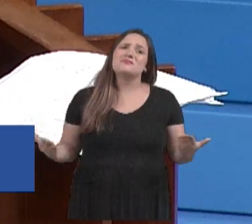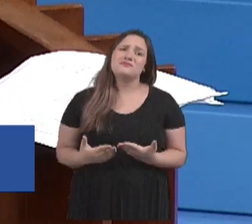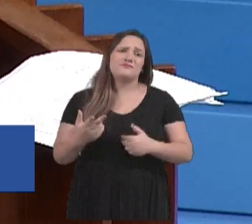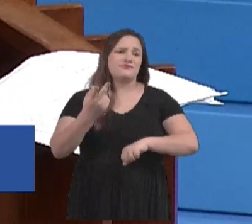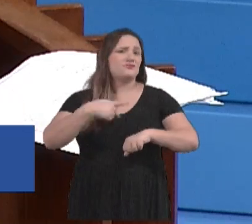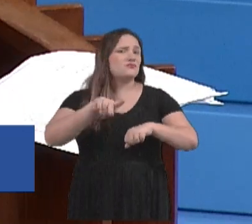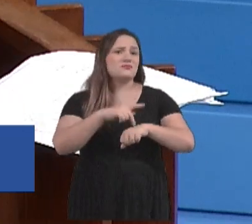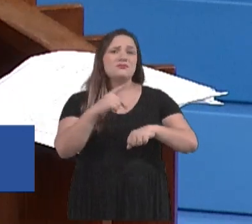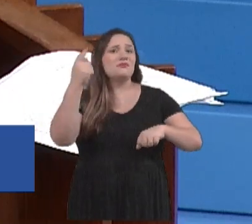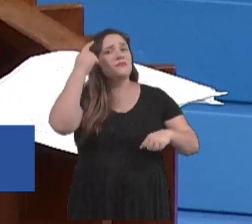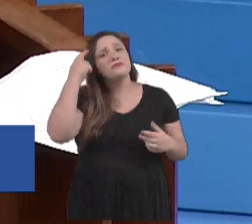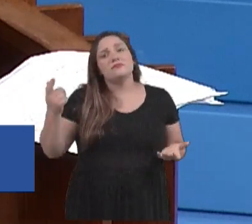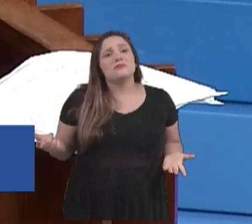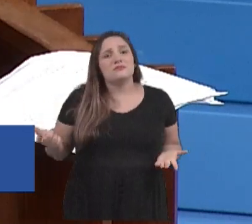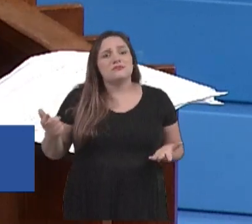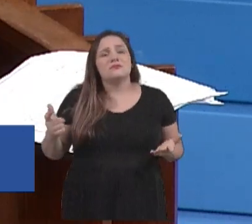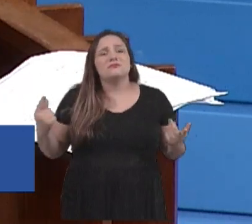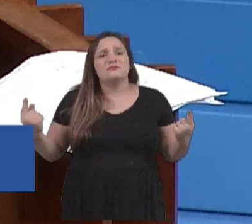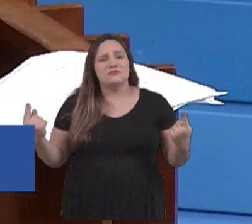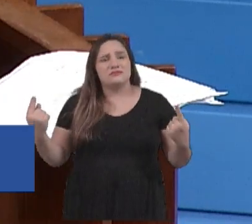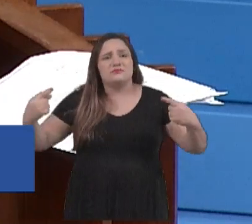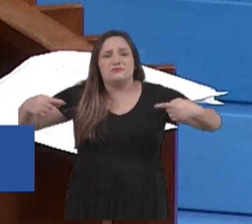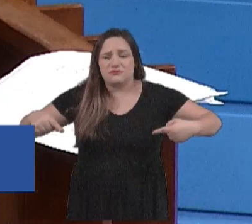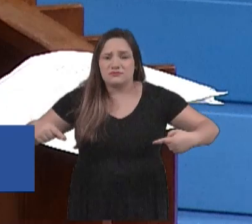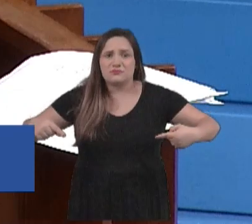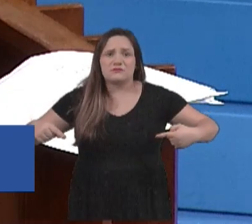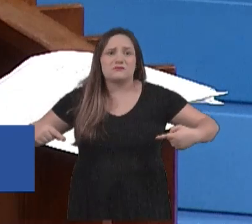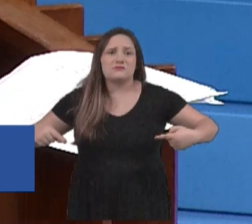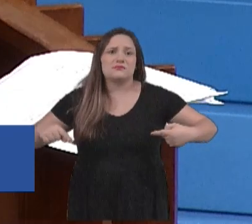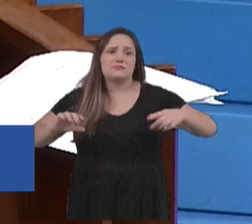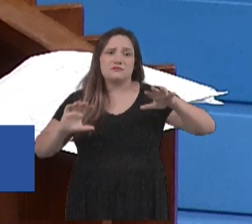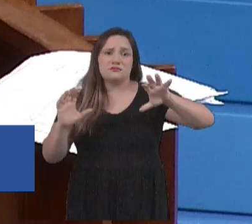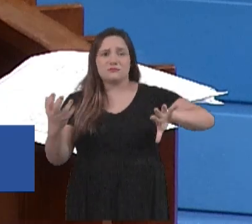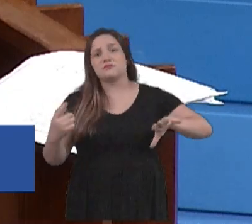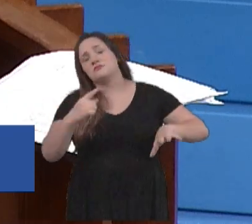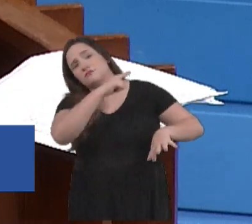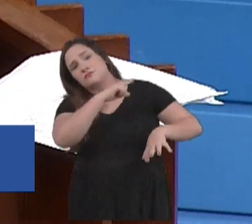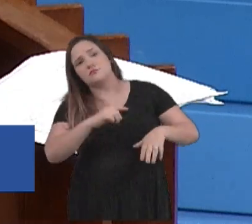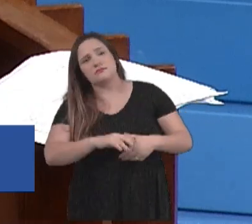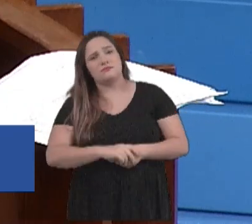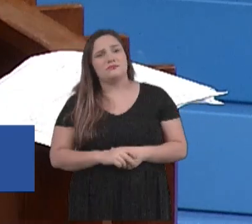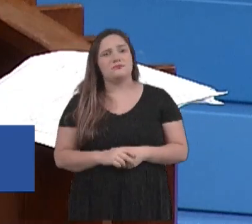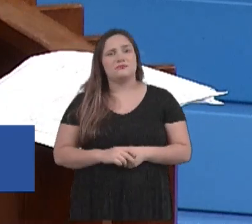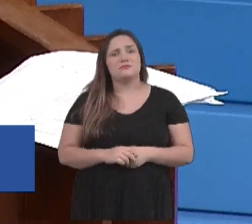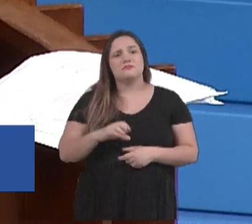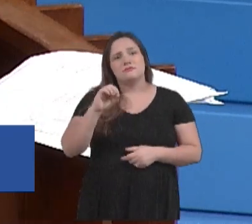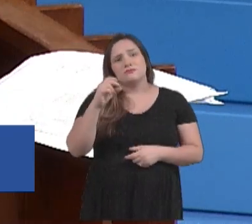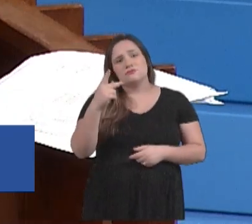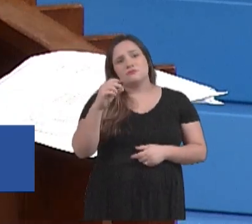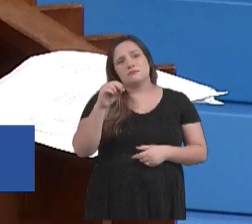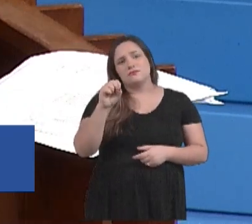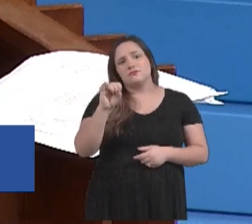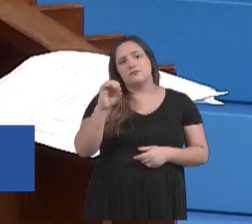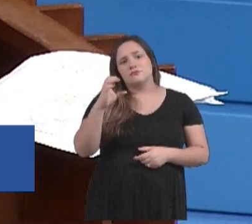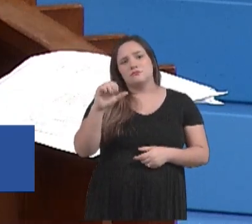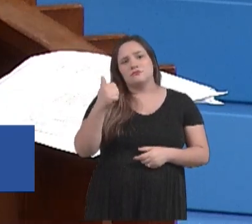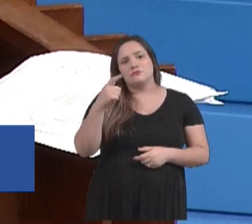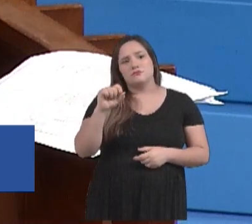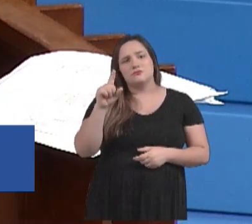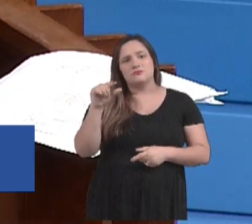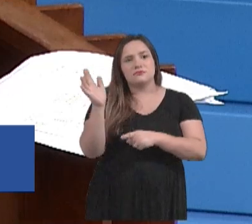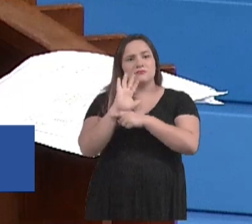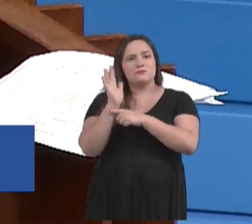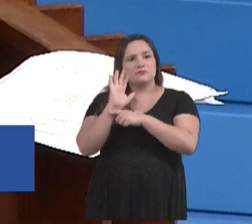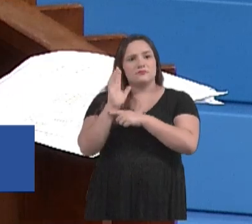que oposição, grande parte do país, do Congresso Nacional, alguns parlamentos, que oposição é fazer videozinho para